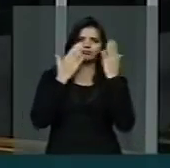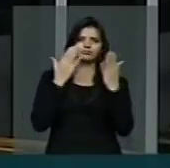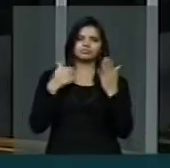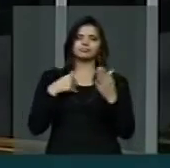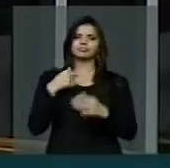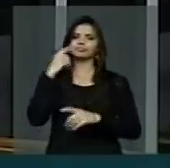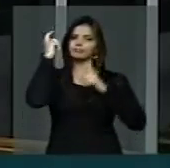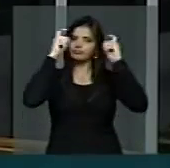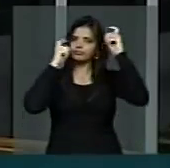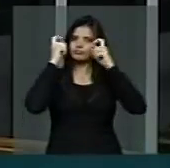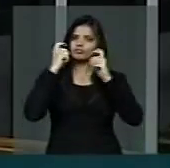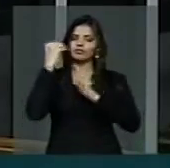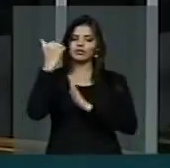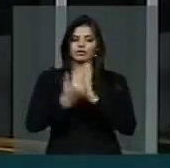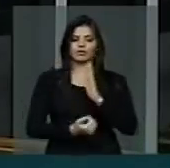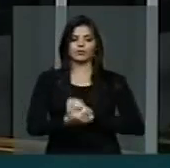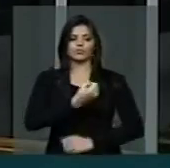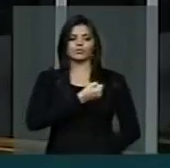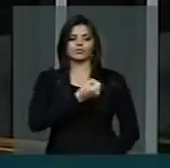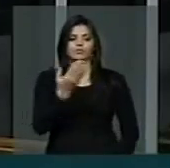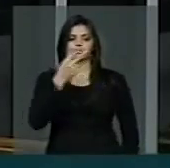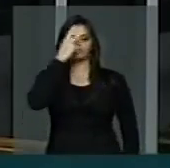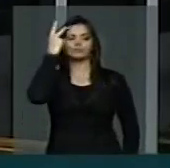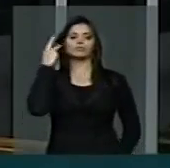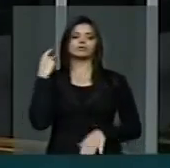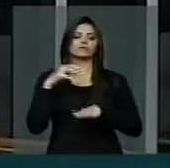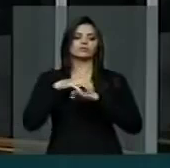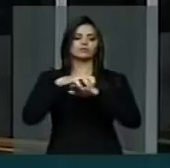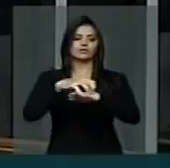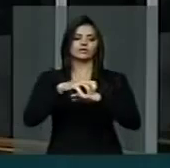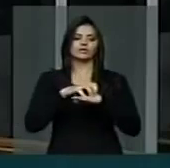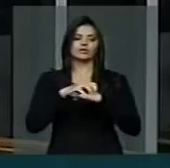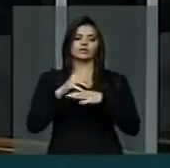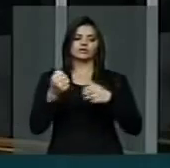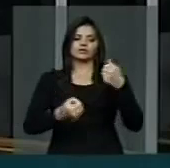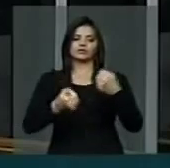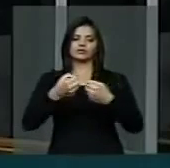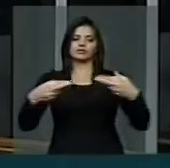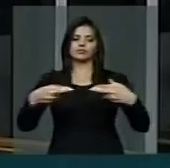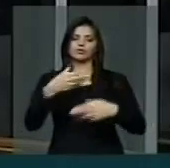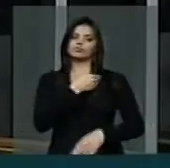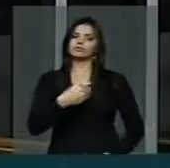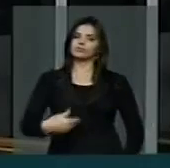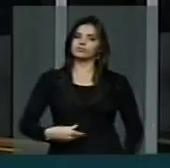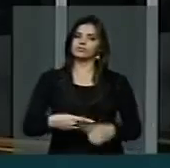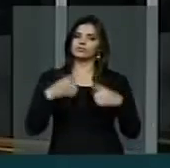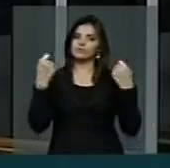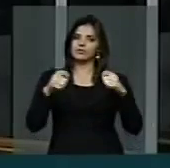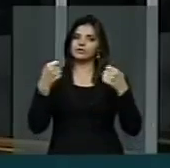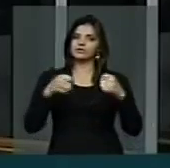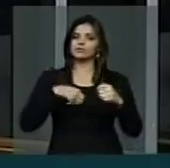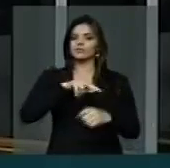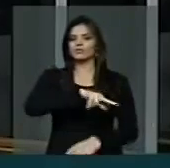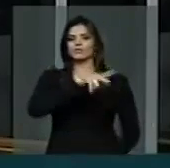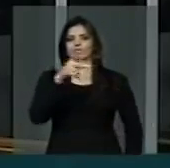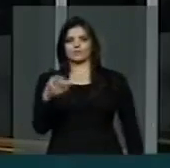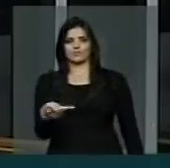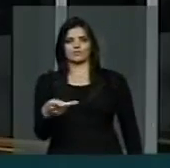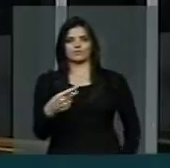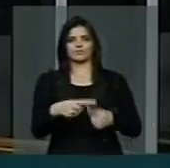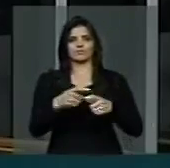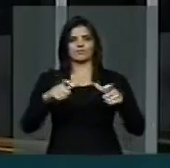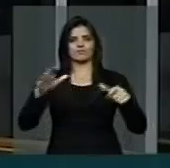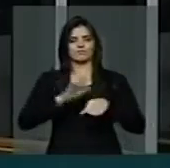do número de passageiros transportados pelo transporte público, quando precisamos exatamente o contrário,